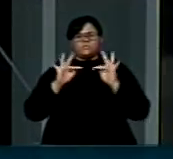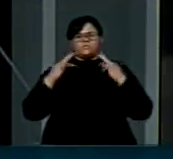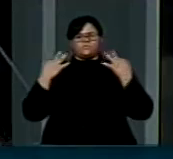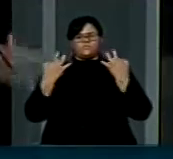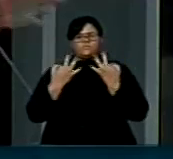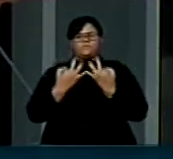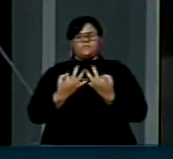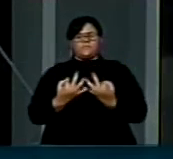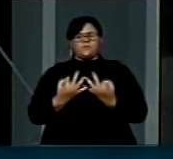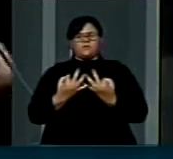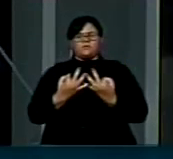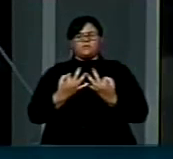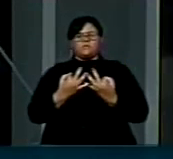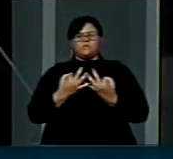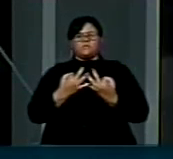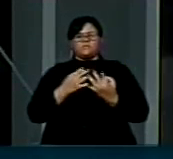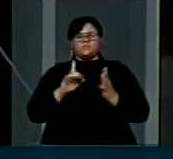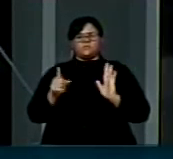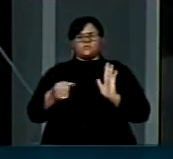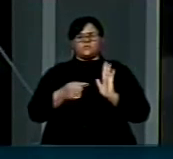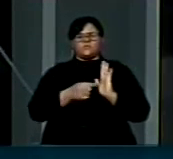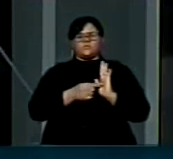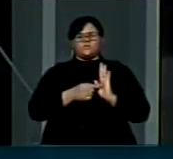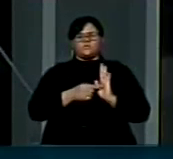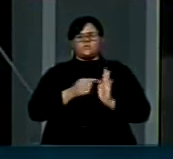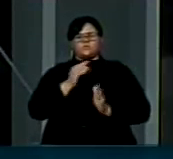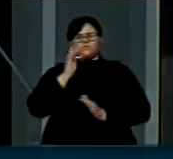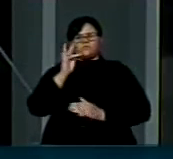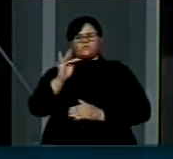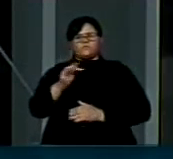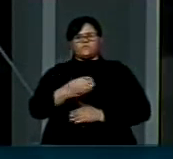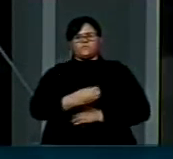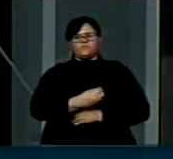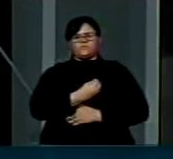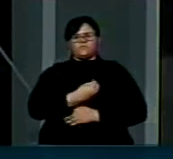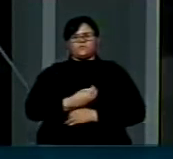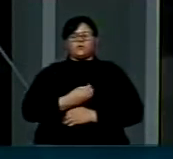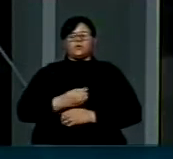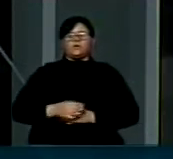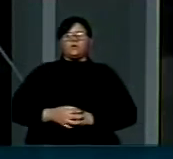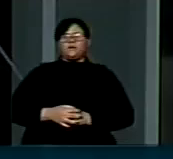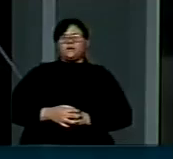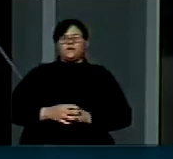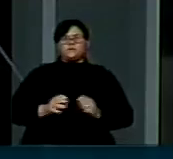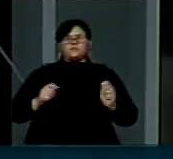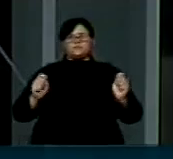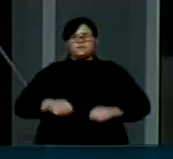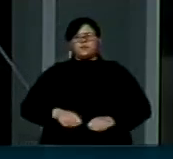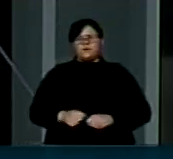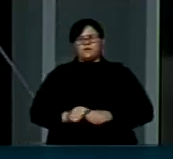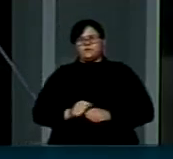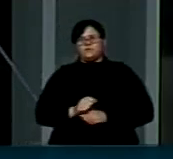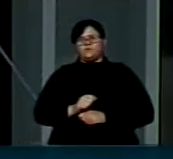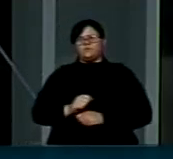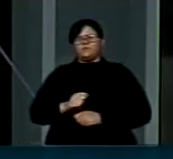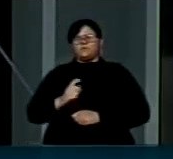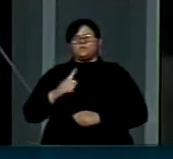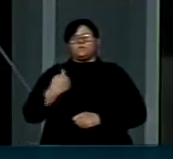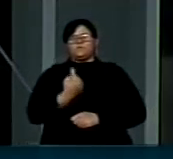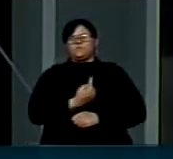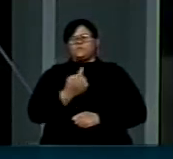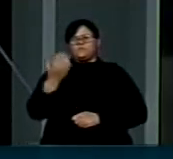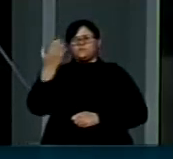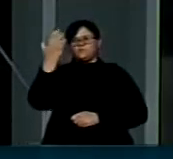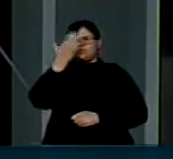queridos a busca dos seus ideais, a possibilidade de que nós não